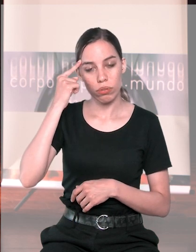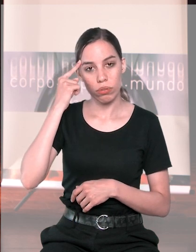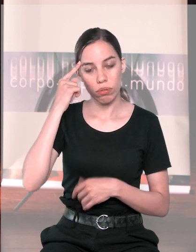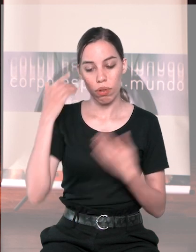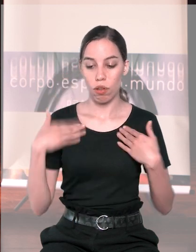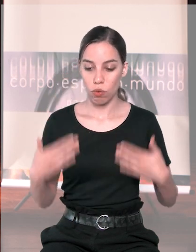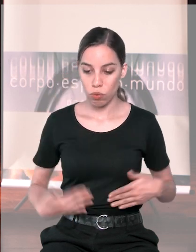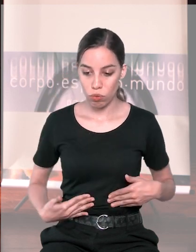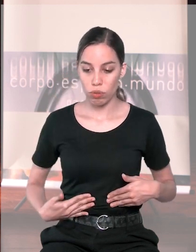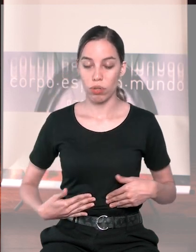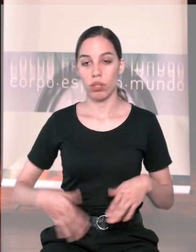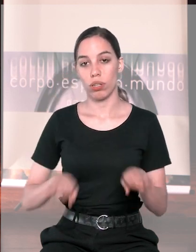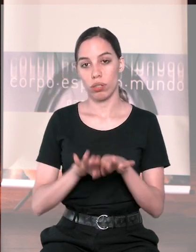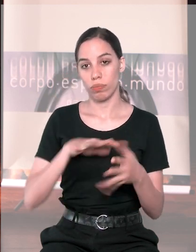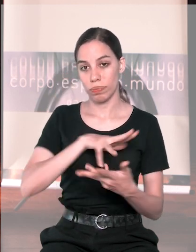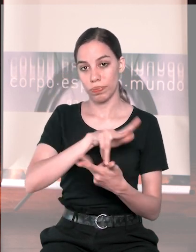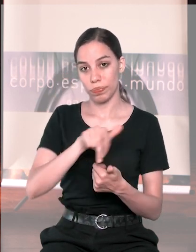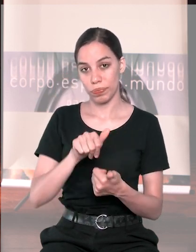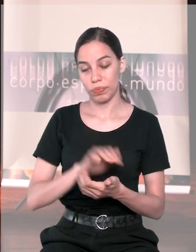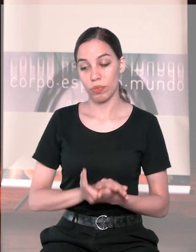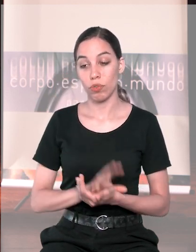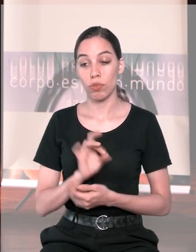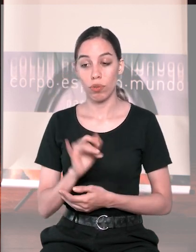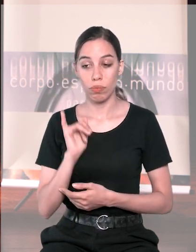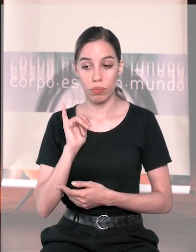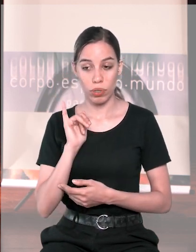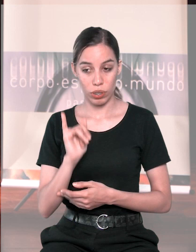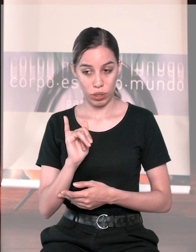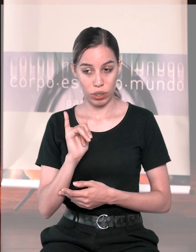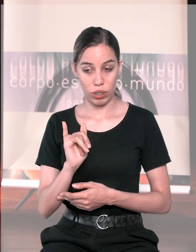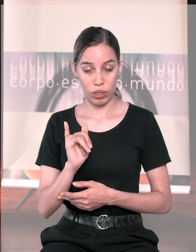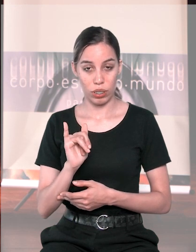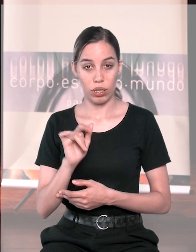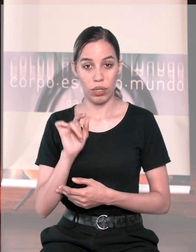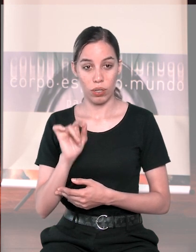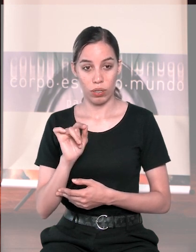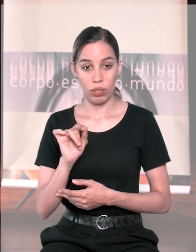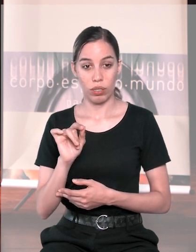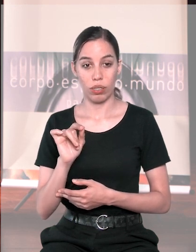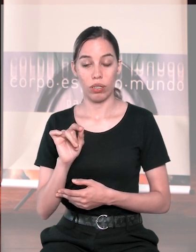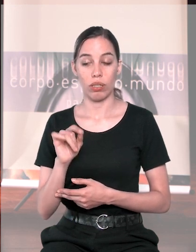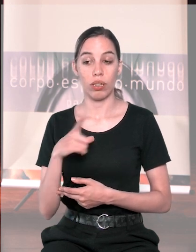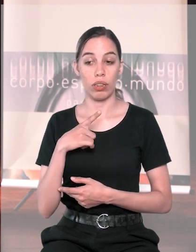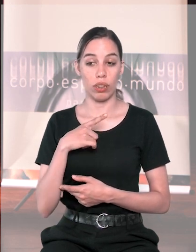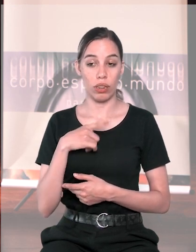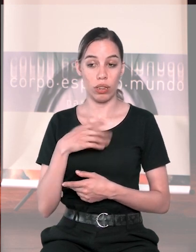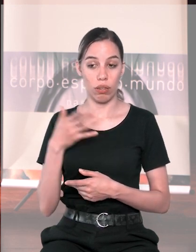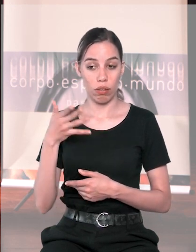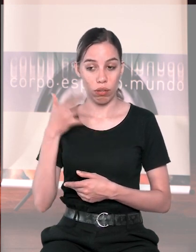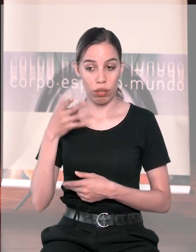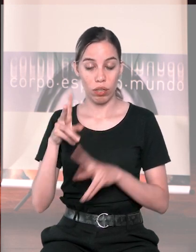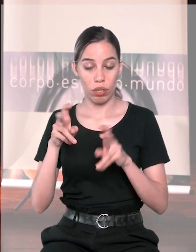Né? E ele é corpo e ele é mundo. Então, só para te dar, assim, agora teve um colóquio sobre o Valéry na França, e